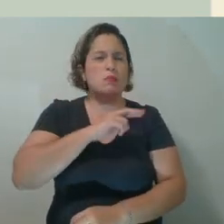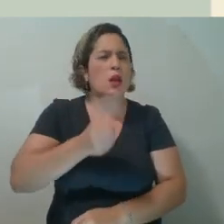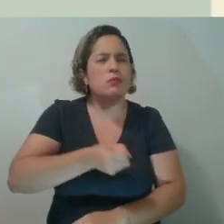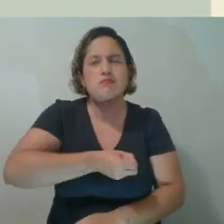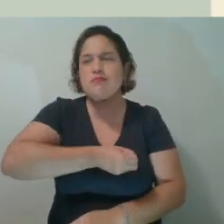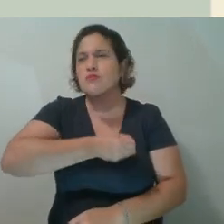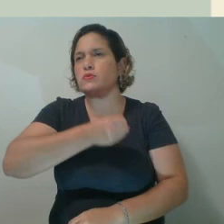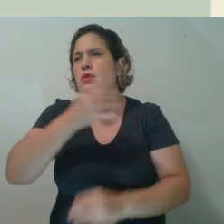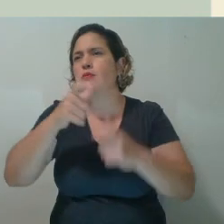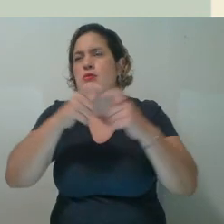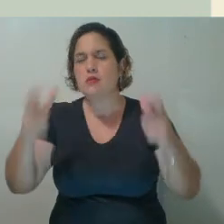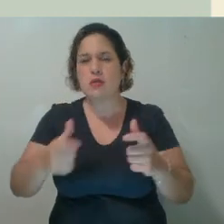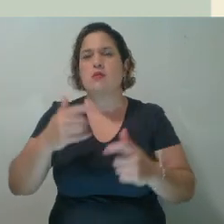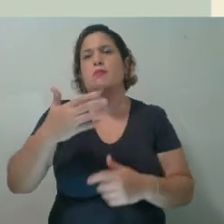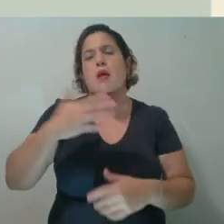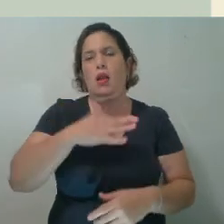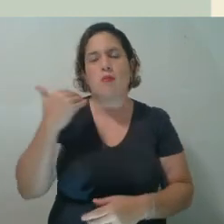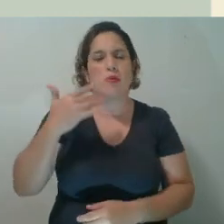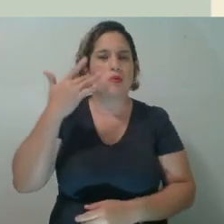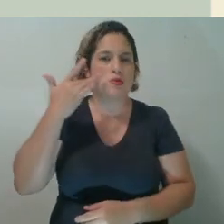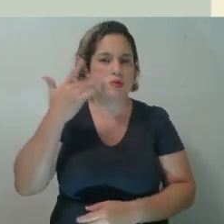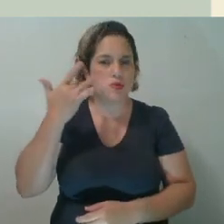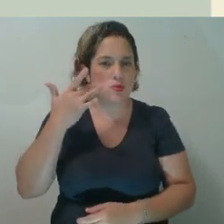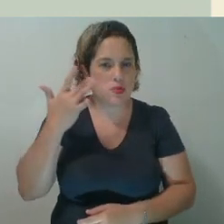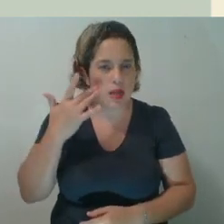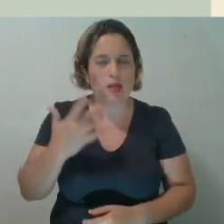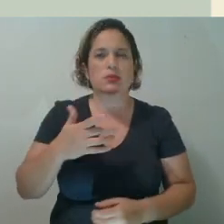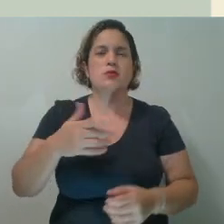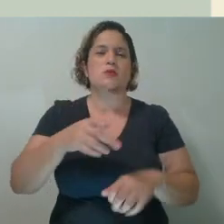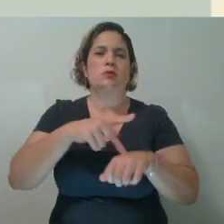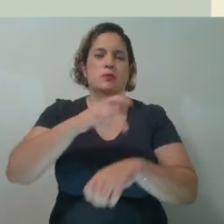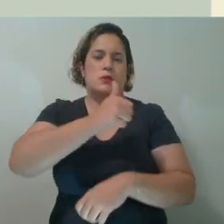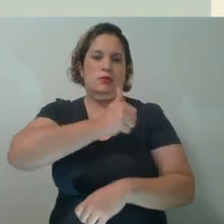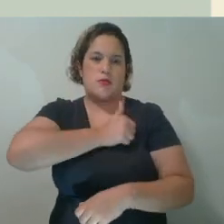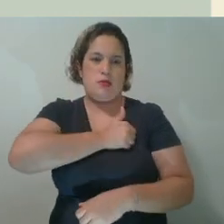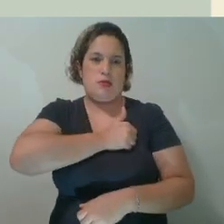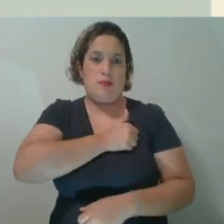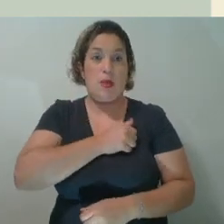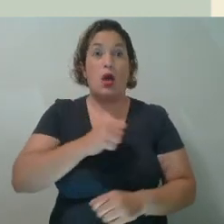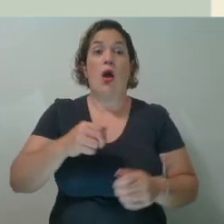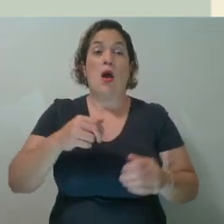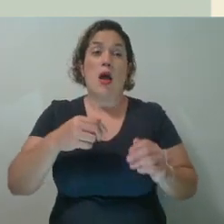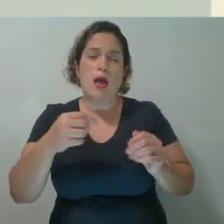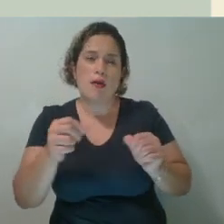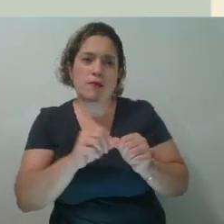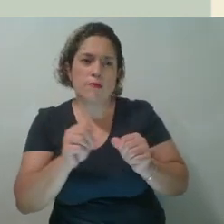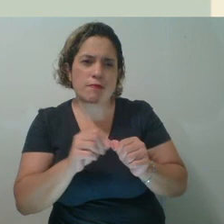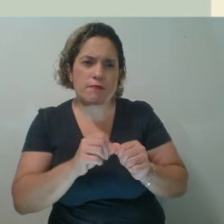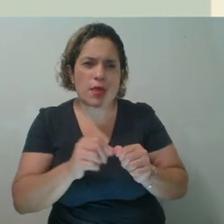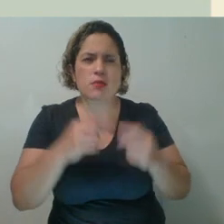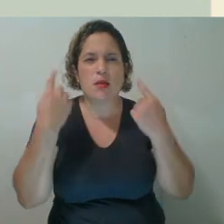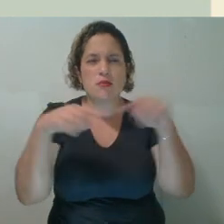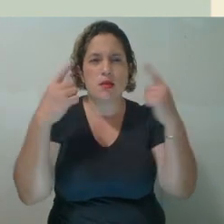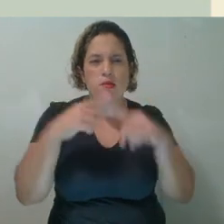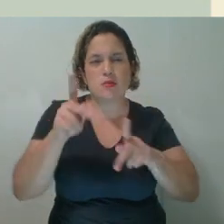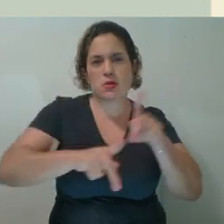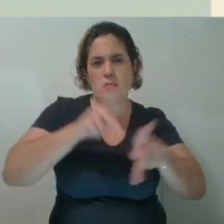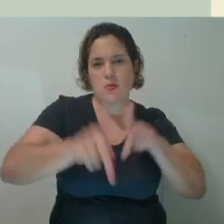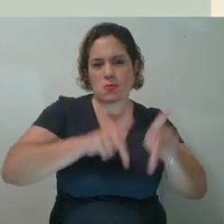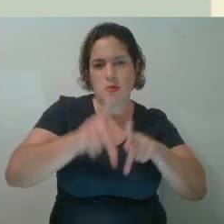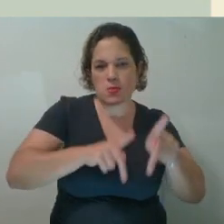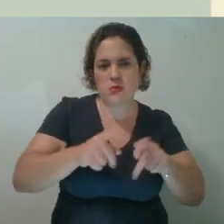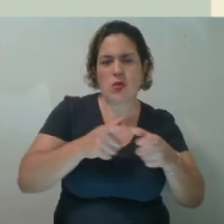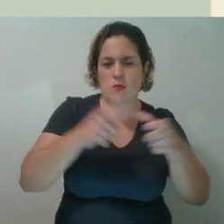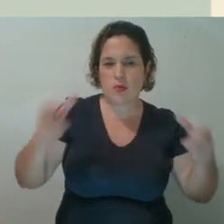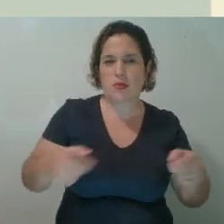gatos desmembrados nas 2 cidades canadenses. O relato público tende a aumentar no futuro, devido ao aumento das populações de coiotes e de